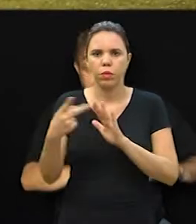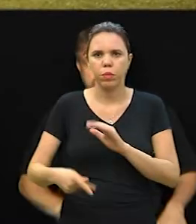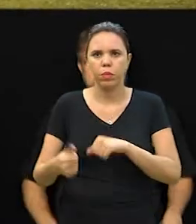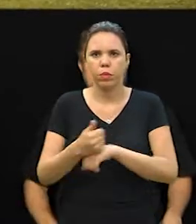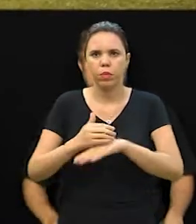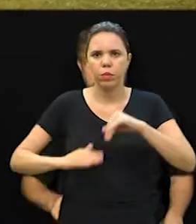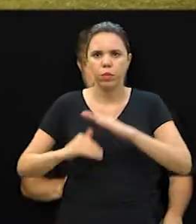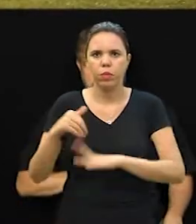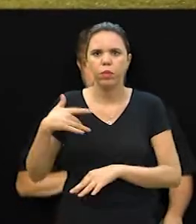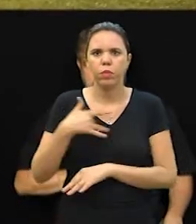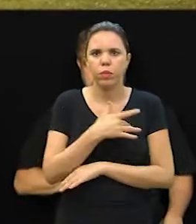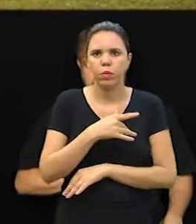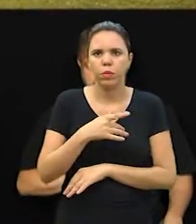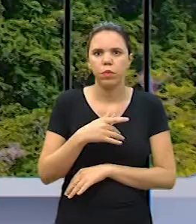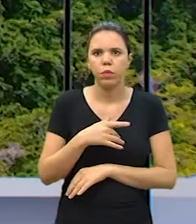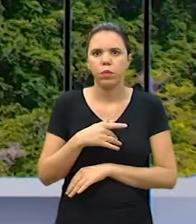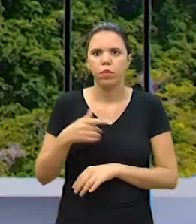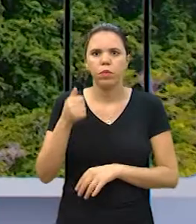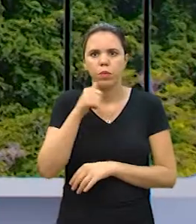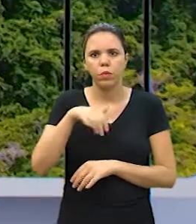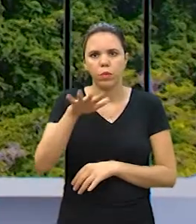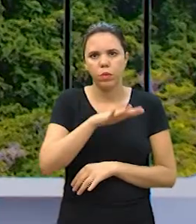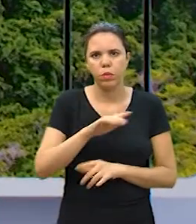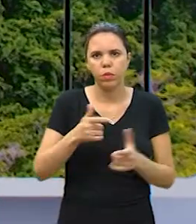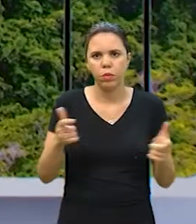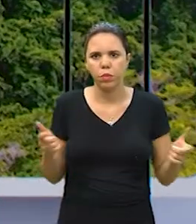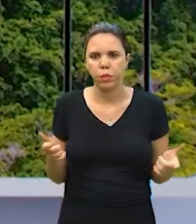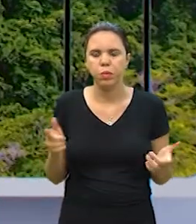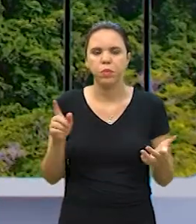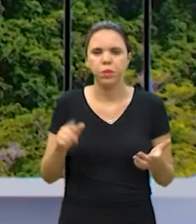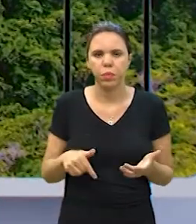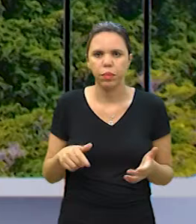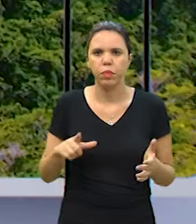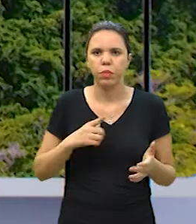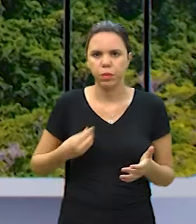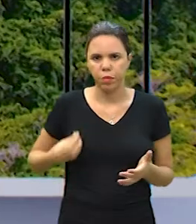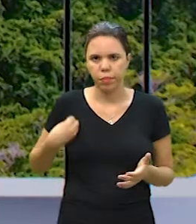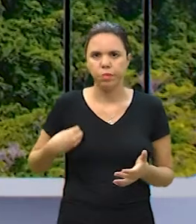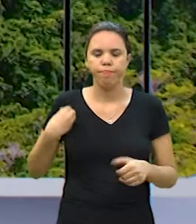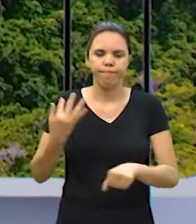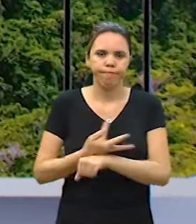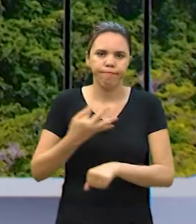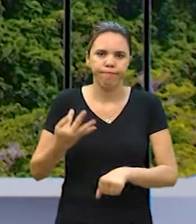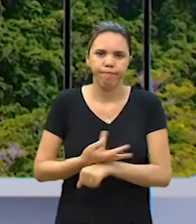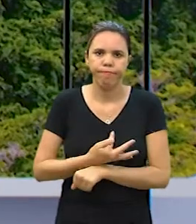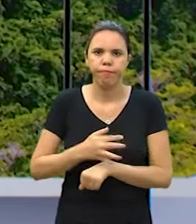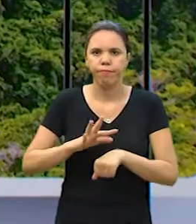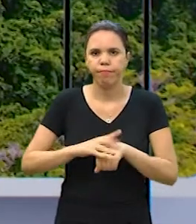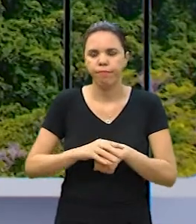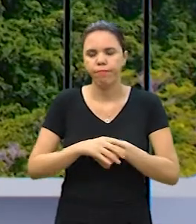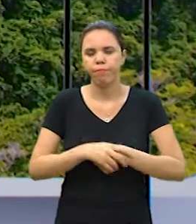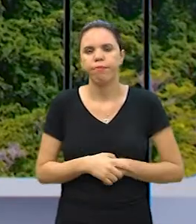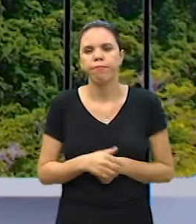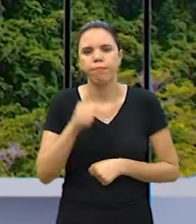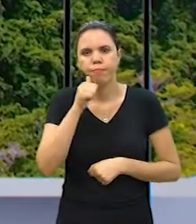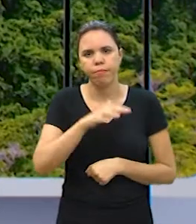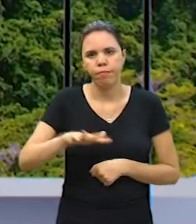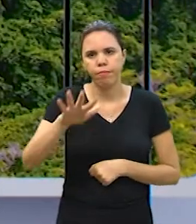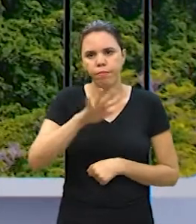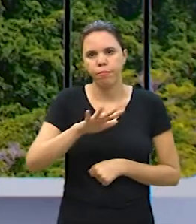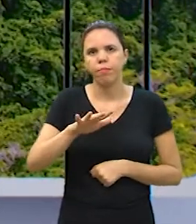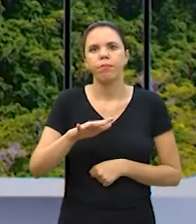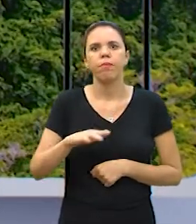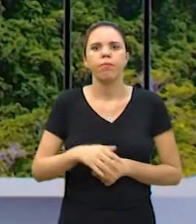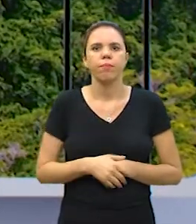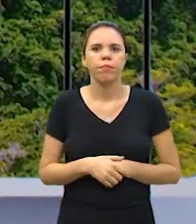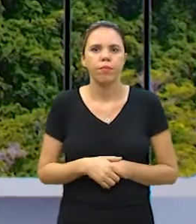próprios profissionais da saúde, que são sobretudo mulheres em sua grande maioria, estiveram sobrecarregadas, adoecidas, as mulheres estão